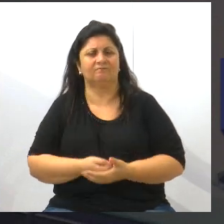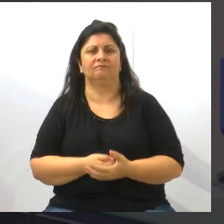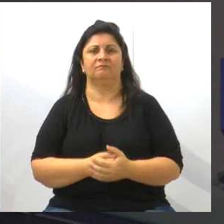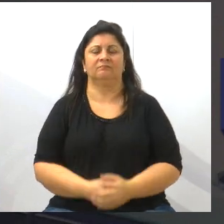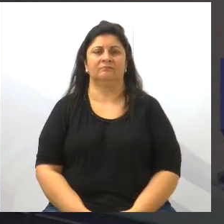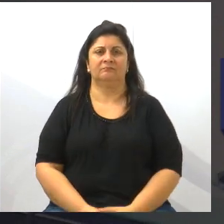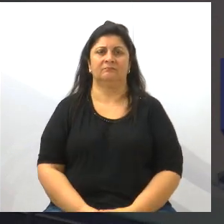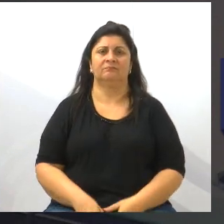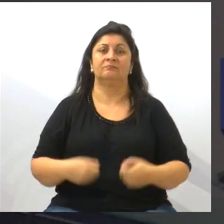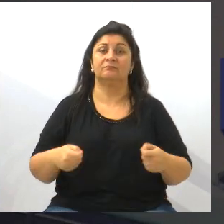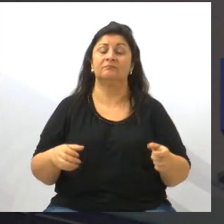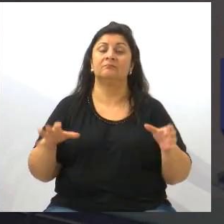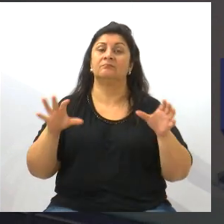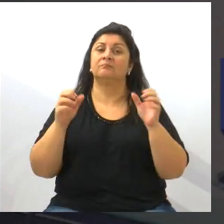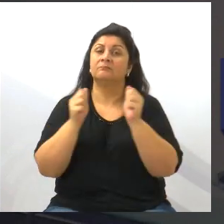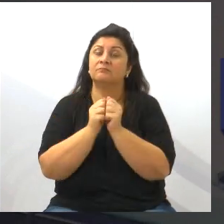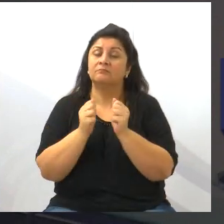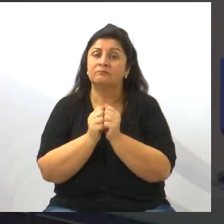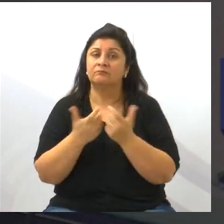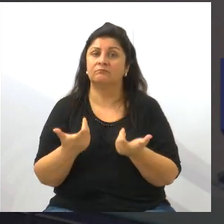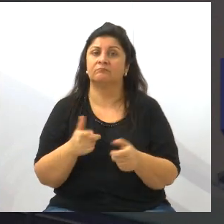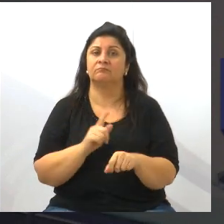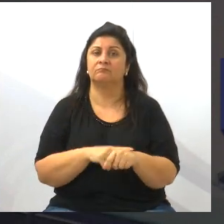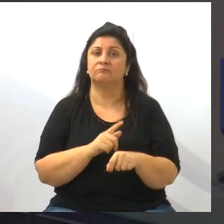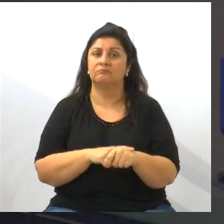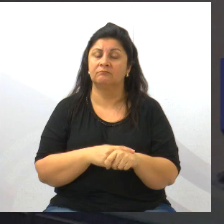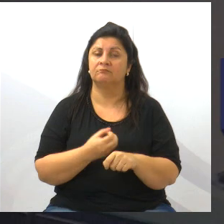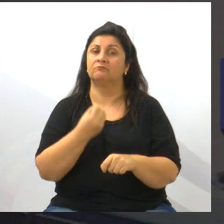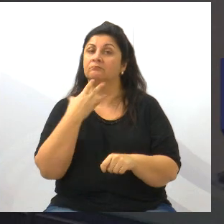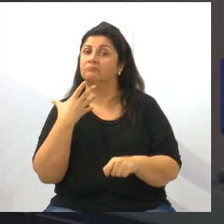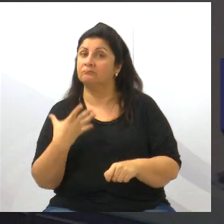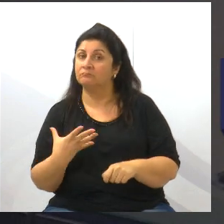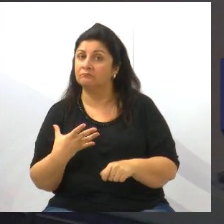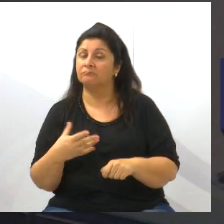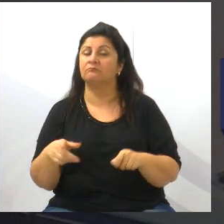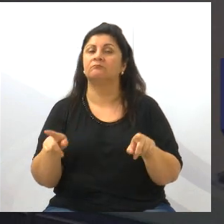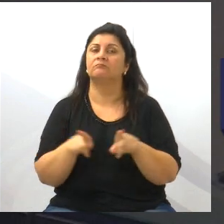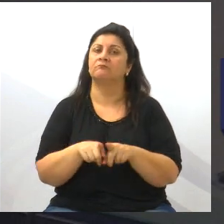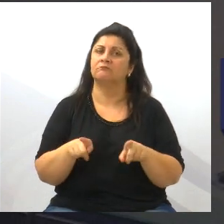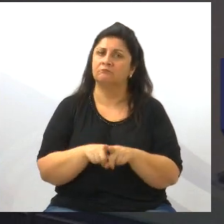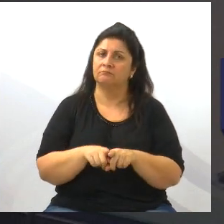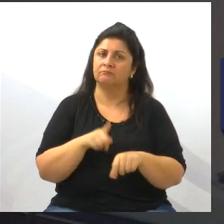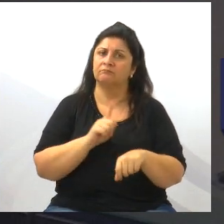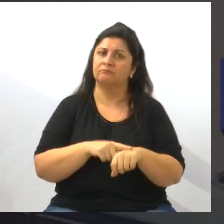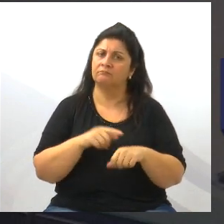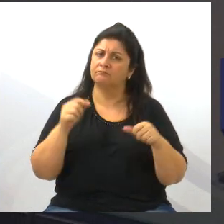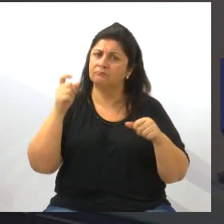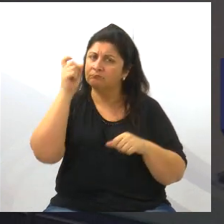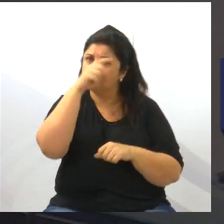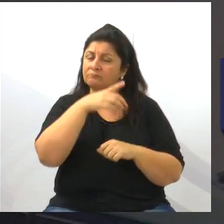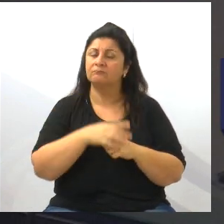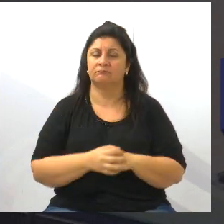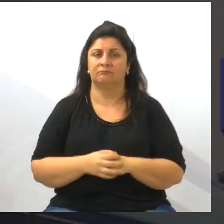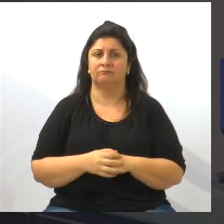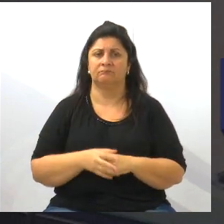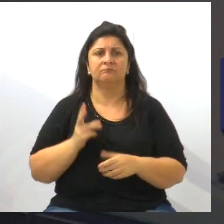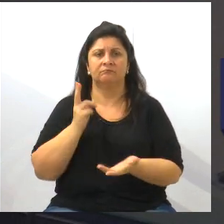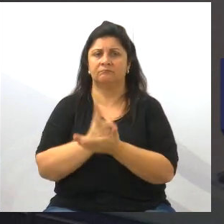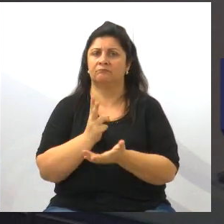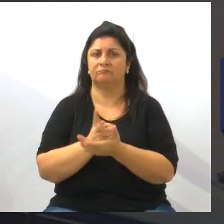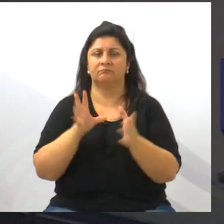juntos nos momentos bons e nos momentos ruins, temos que estar sempre